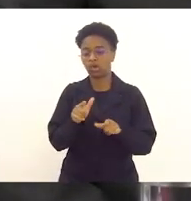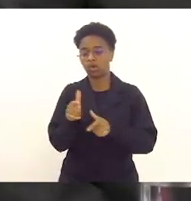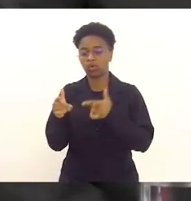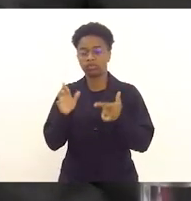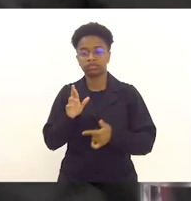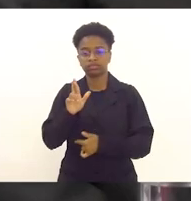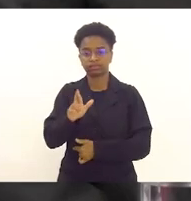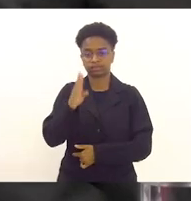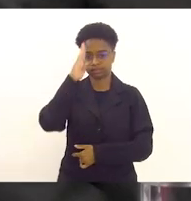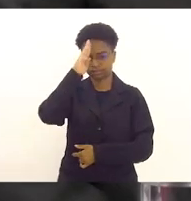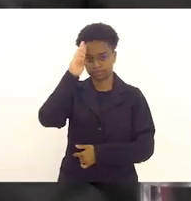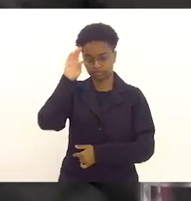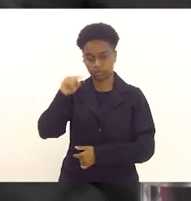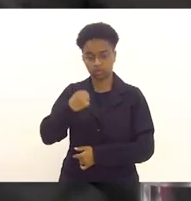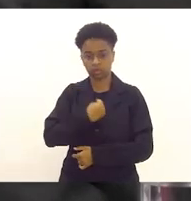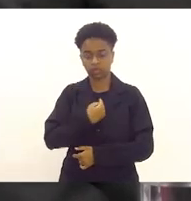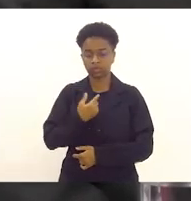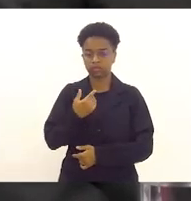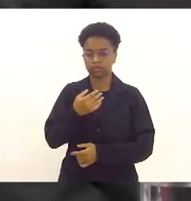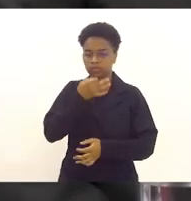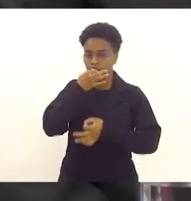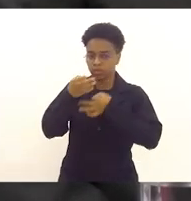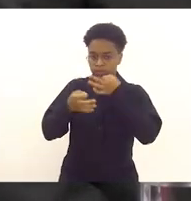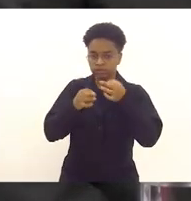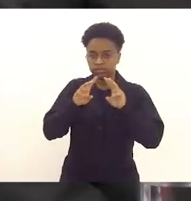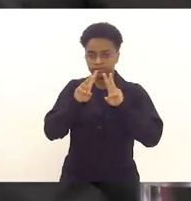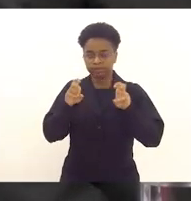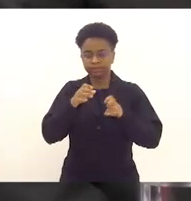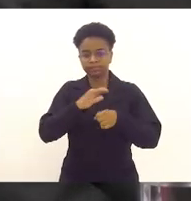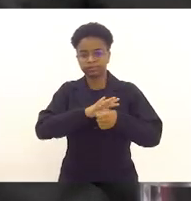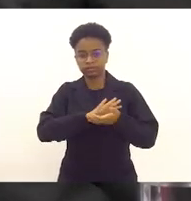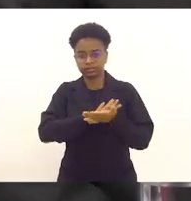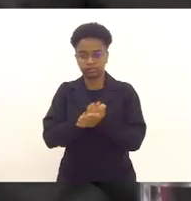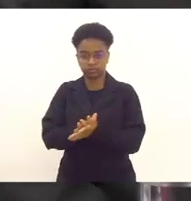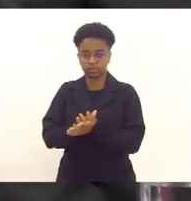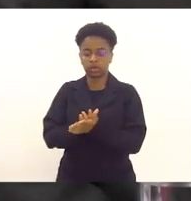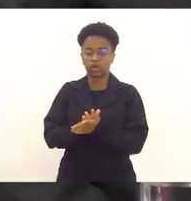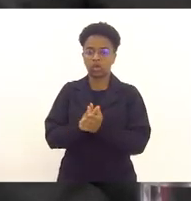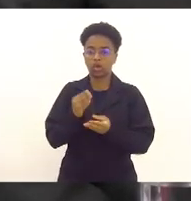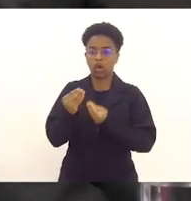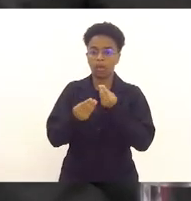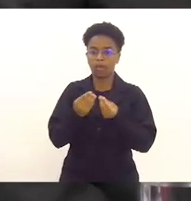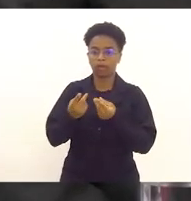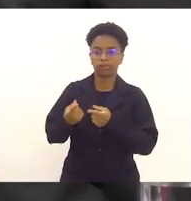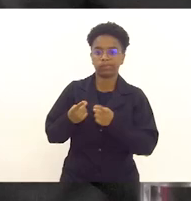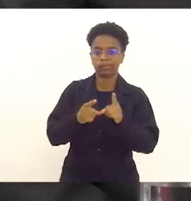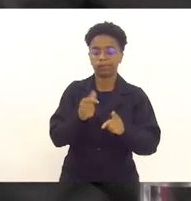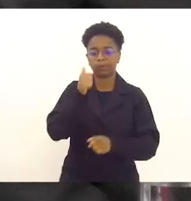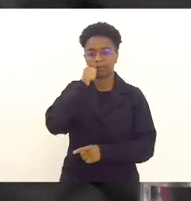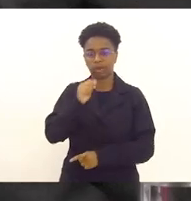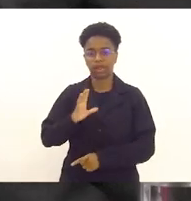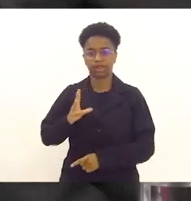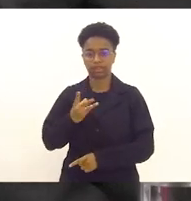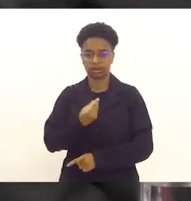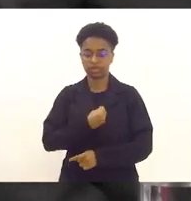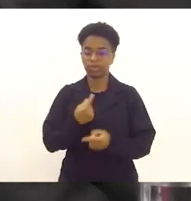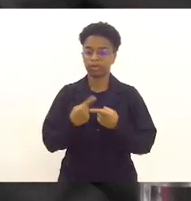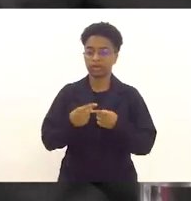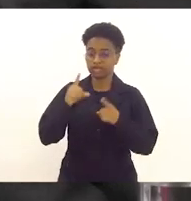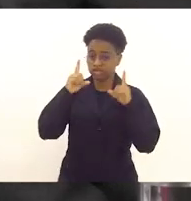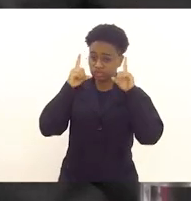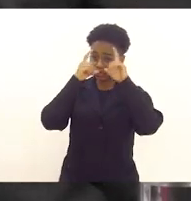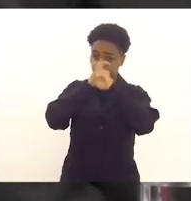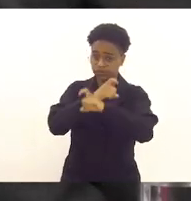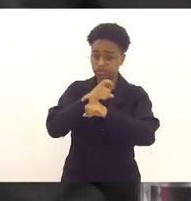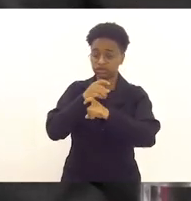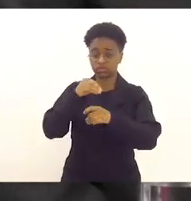da academia a gente comentava do preconceito em relação a mulher trans né Como Ela É tá difícil chegar no sistema de Justiça